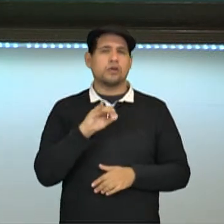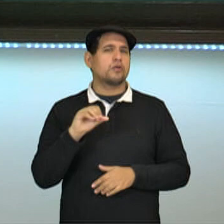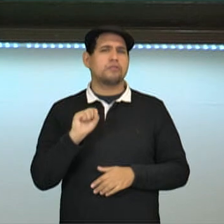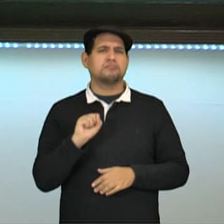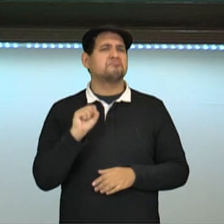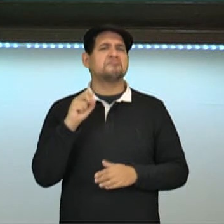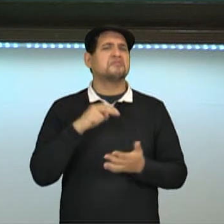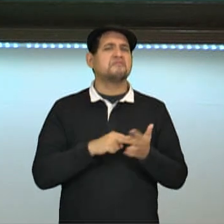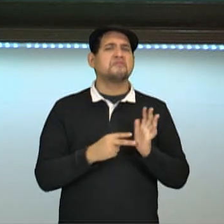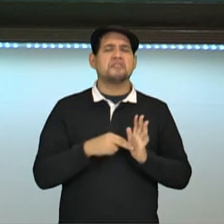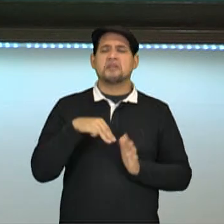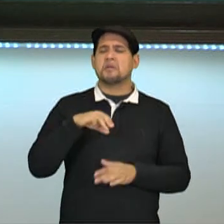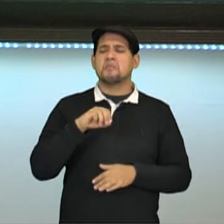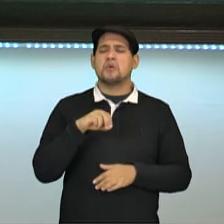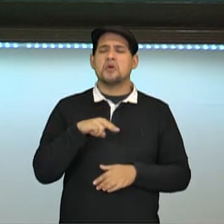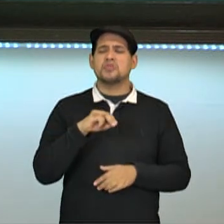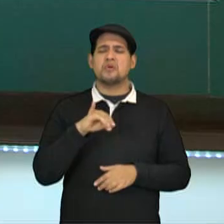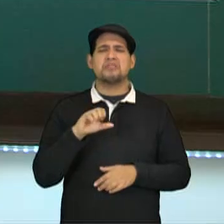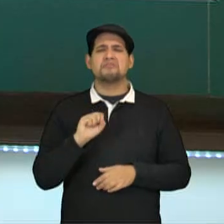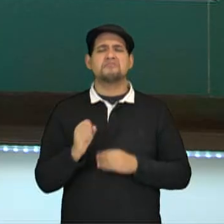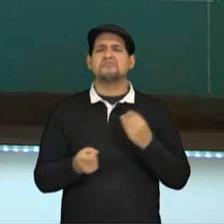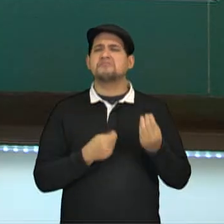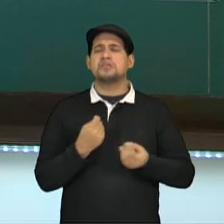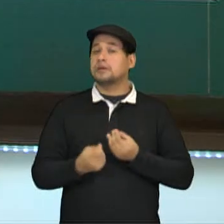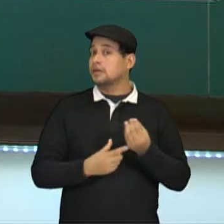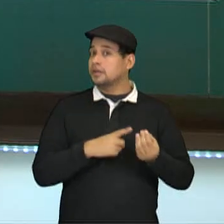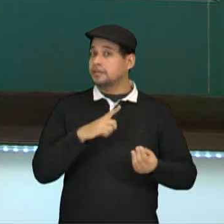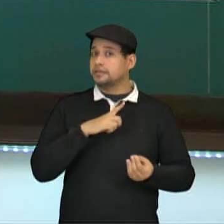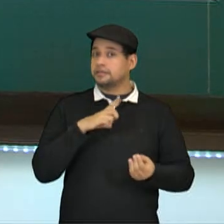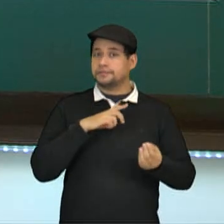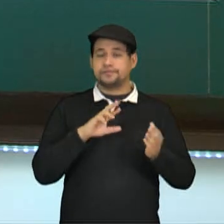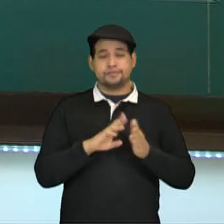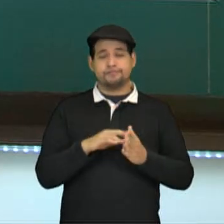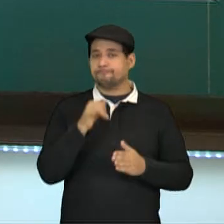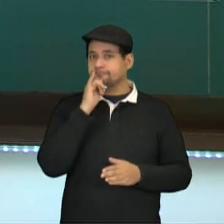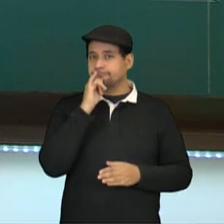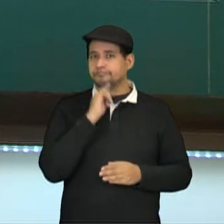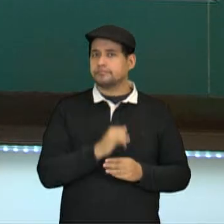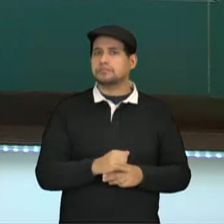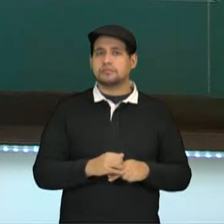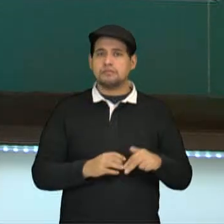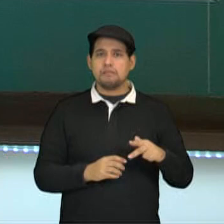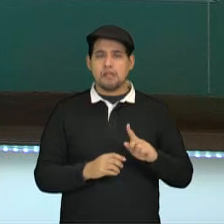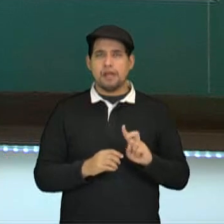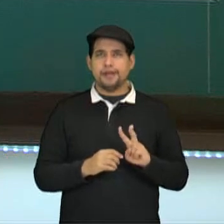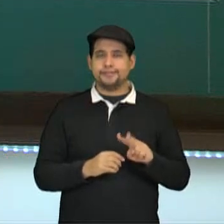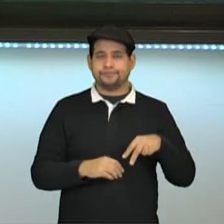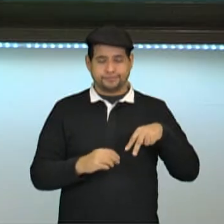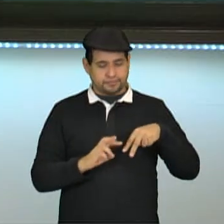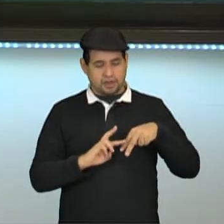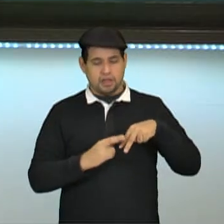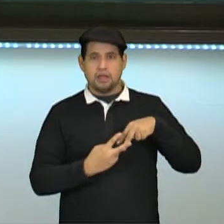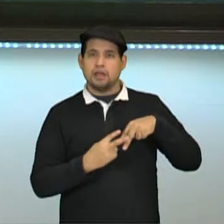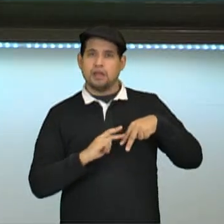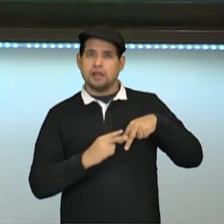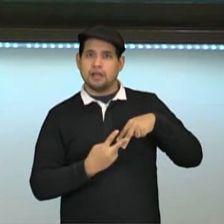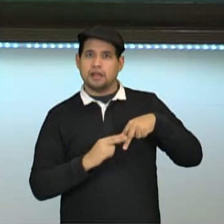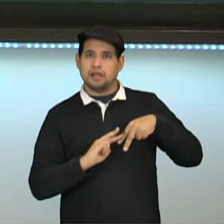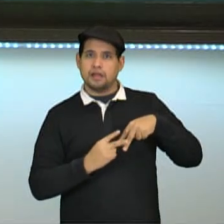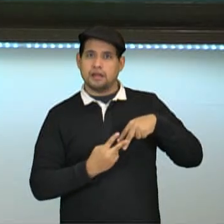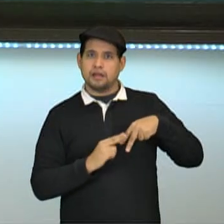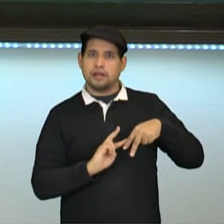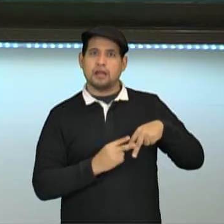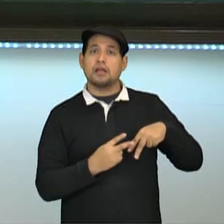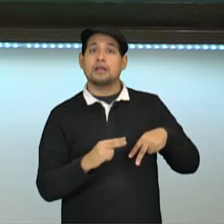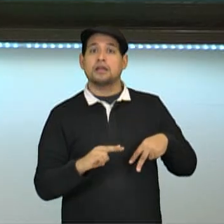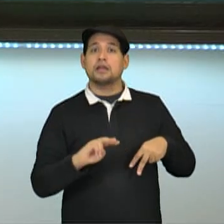professora? Monóicos, com indivíduos que contêm ambos os sexos. Isso mesmo, também chamados de